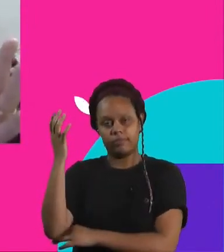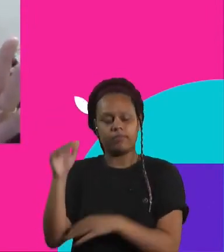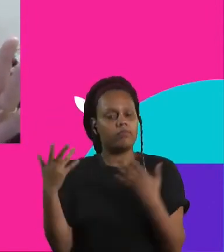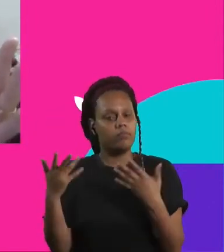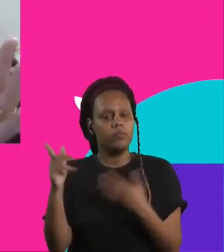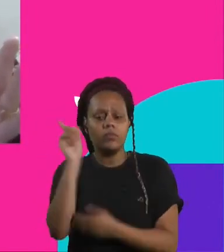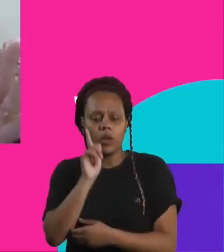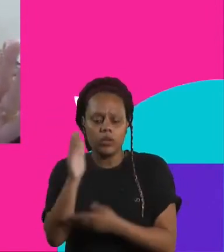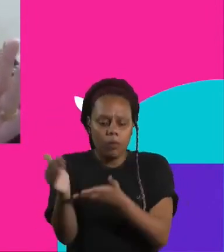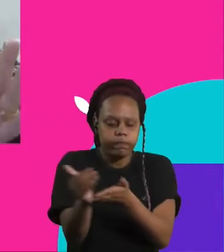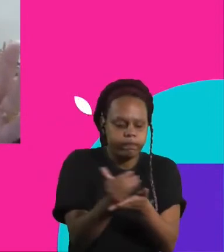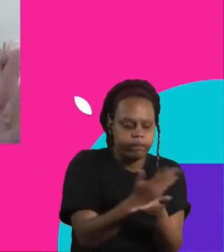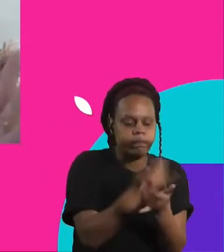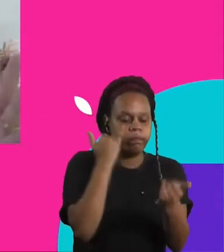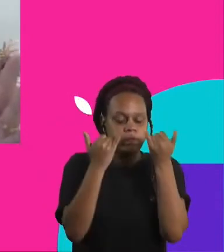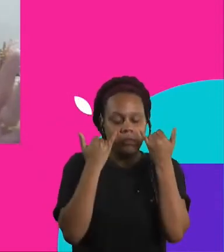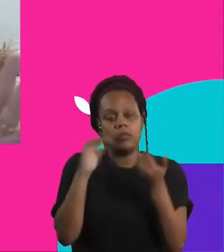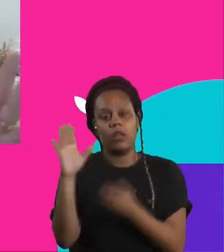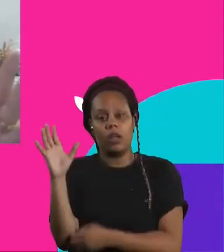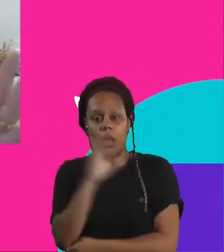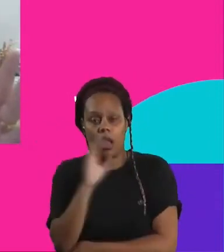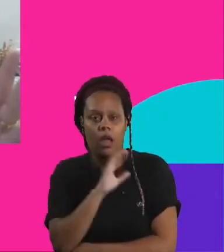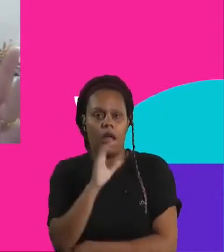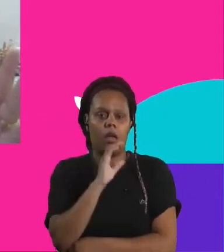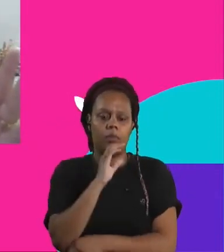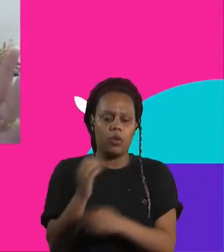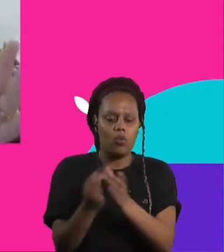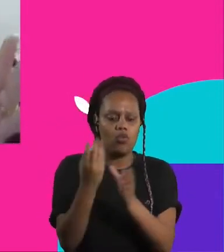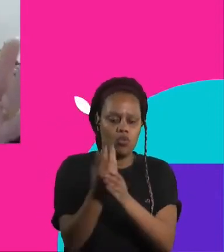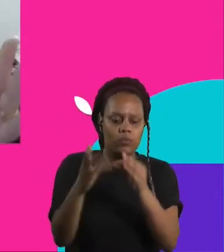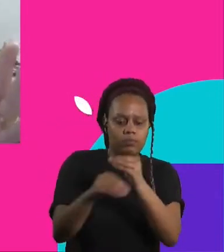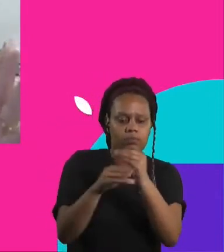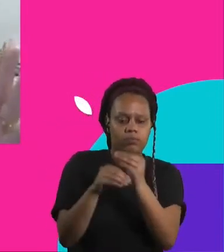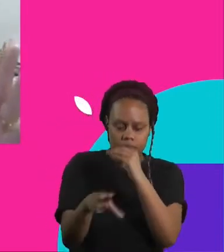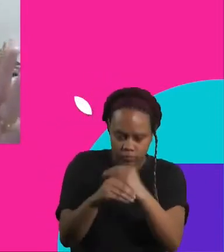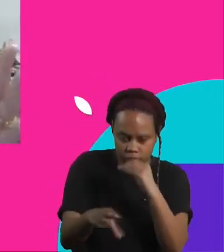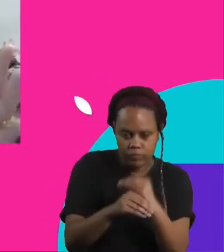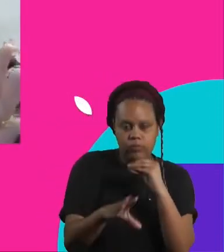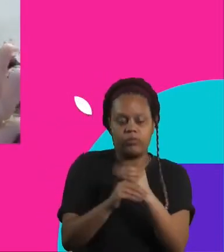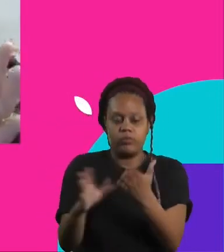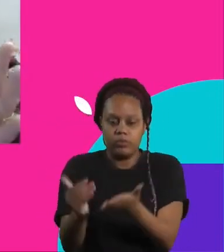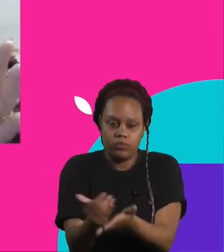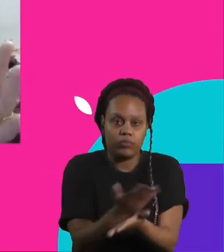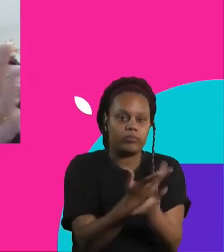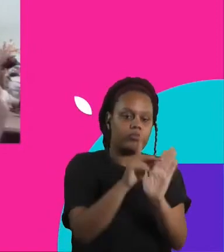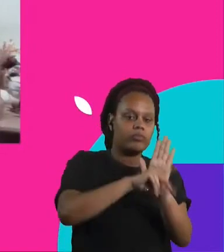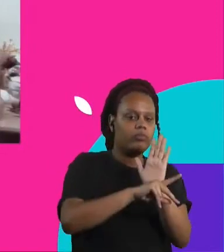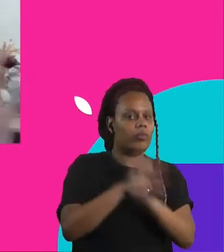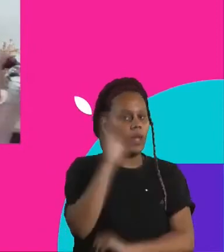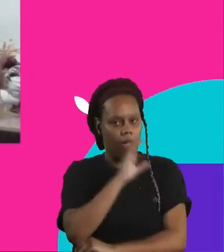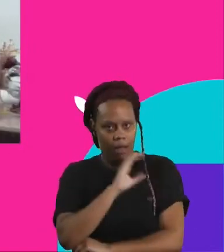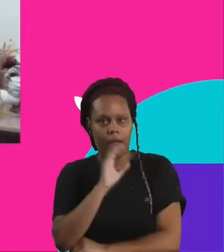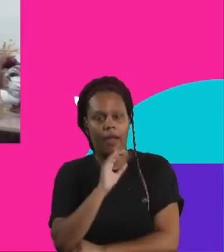coletar informações mais rápido e alimentar o projeto de forma mais rápida e amadurecer o projeto de forma mais rápida, tá?